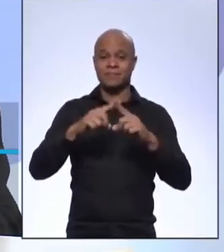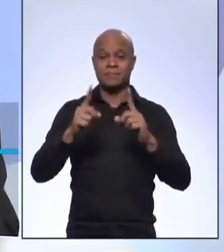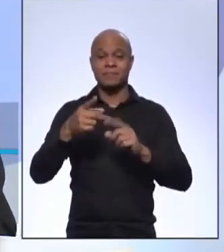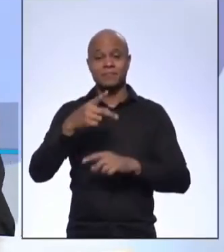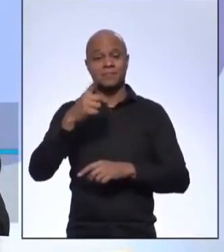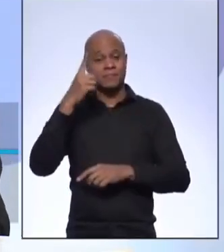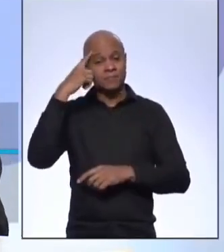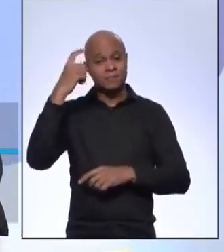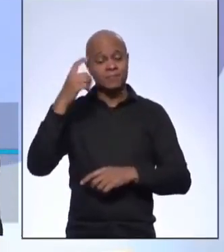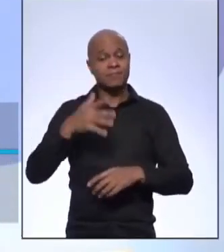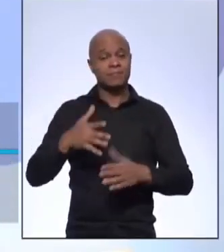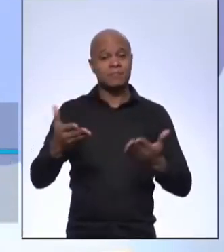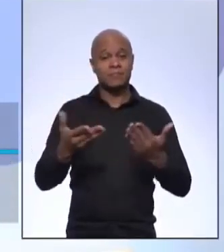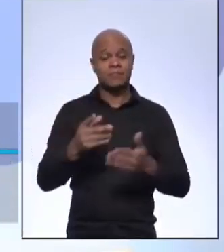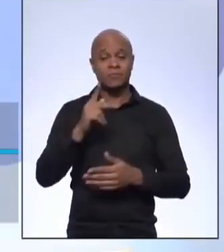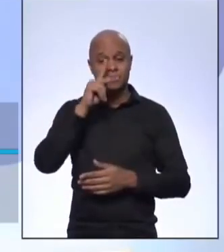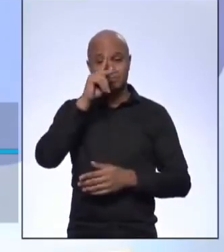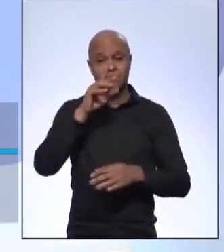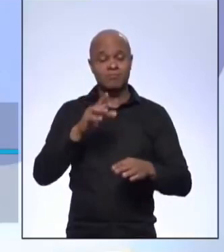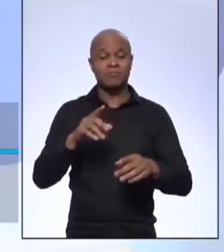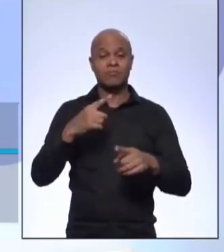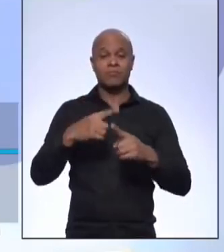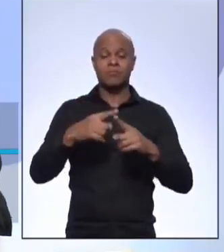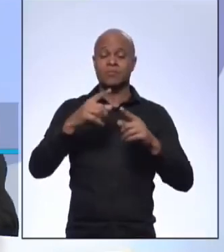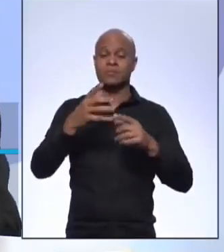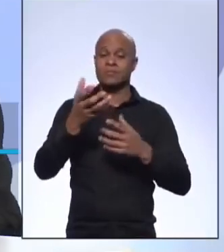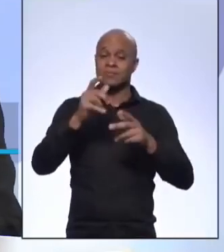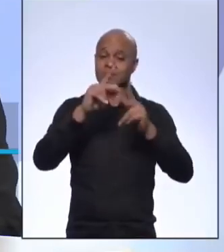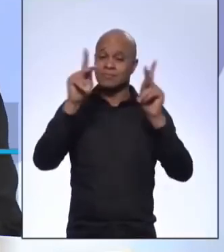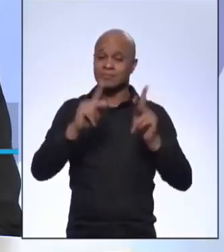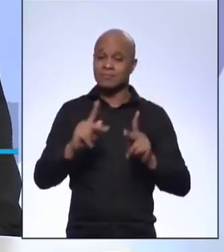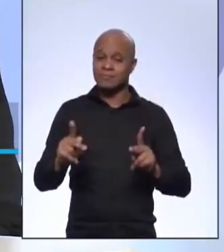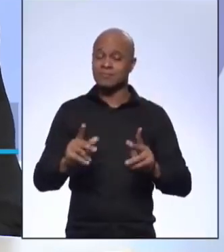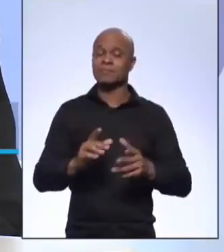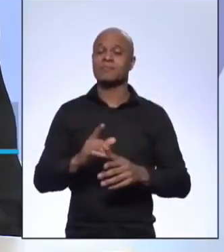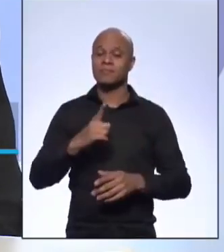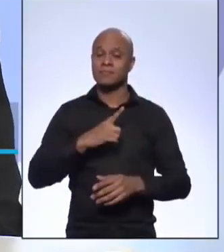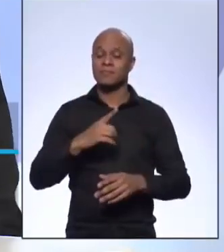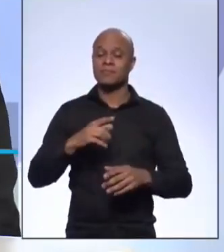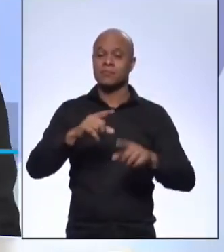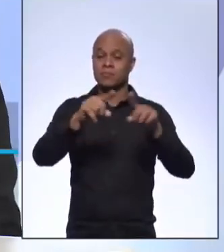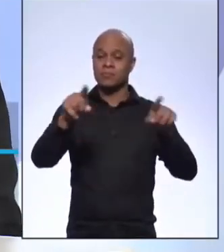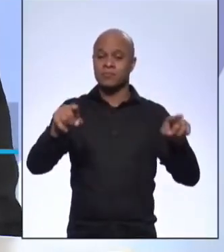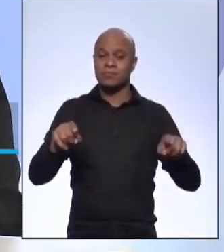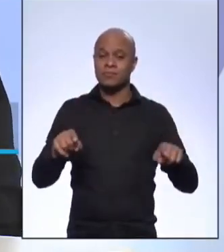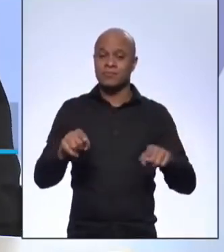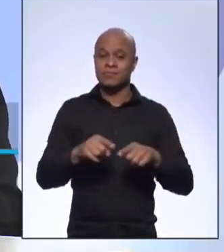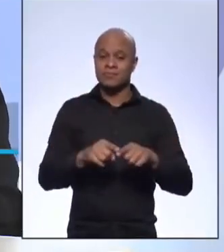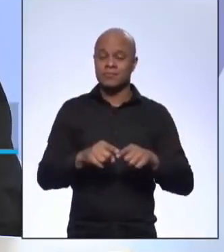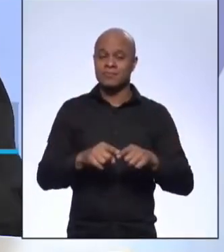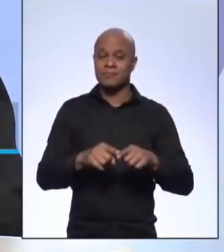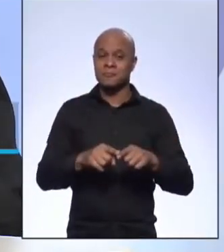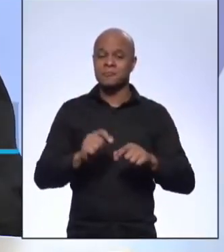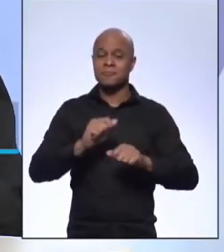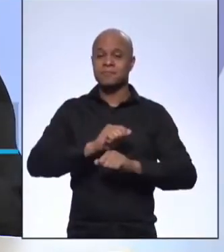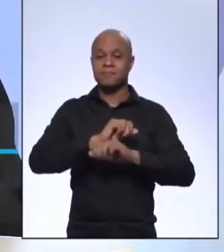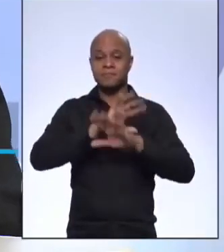um fortalecimento aí nesse momento de paz, né? Que o território ele vai,